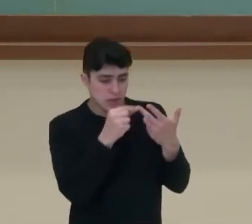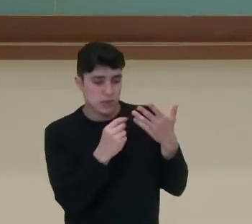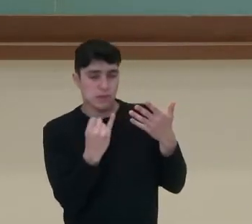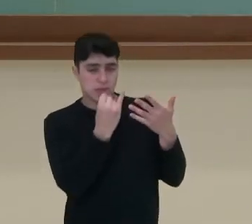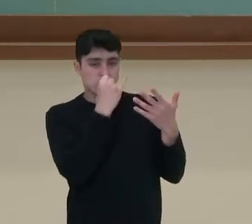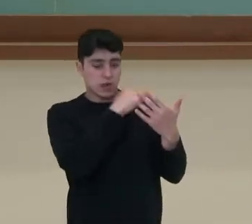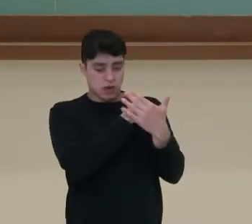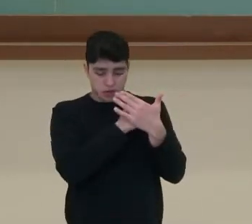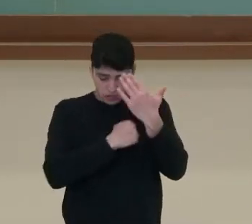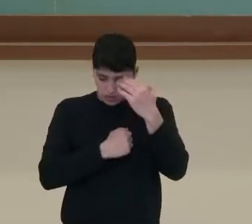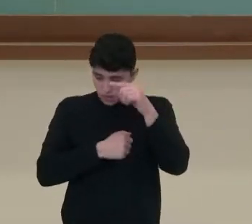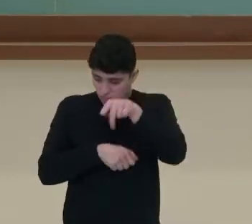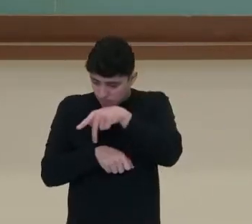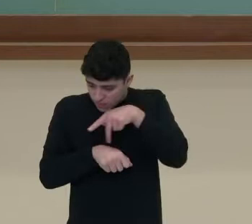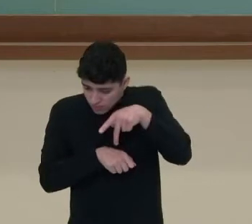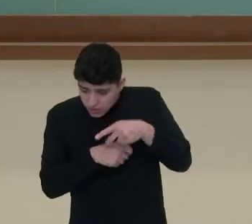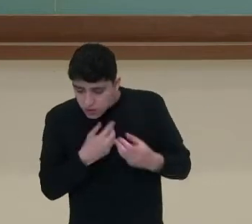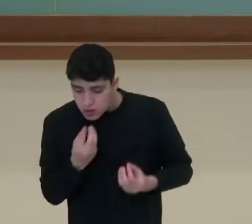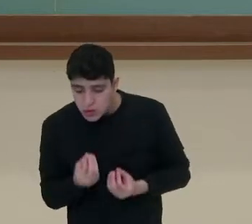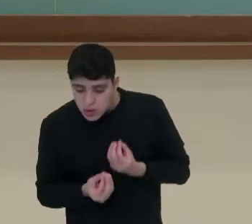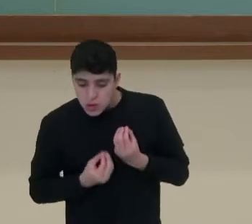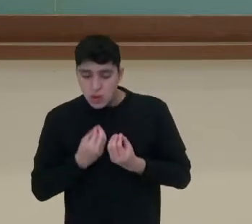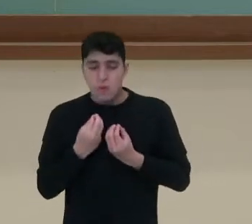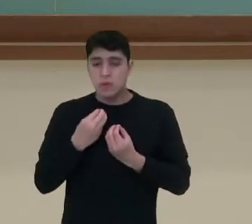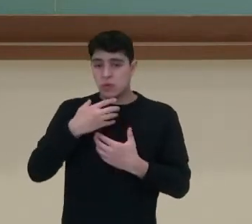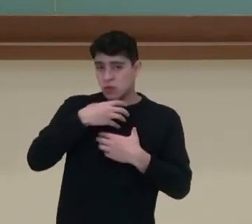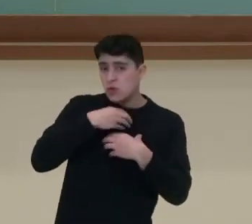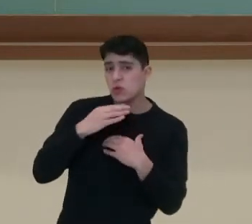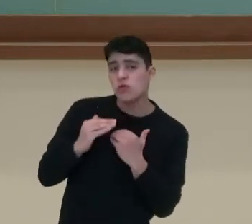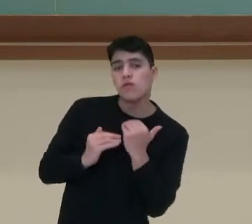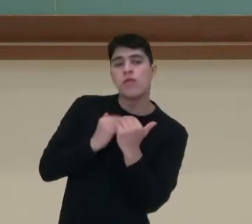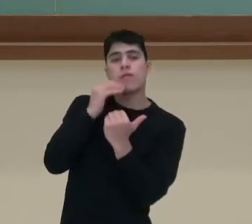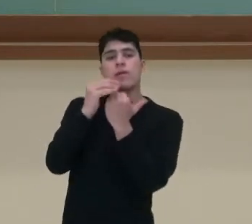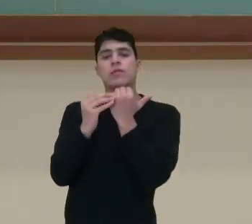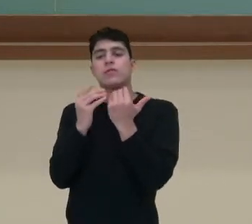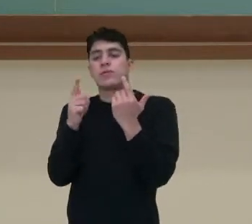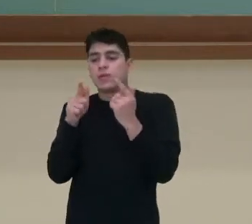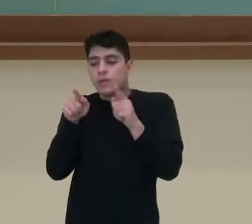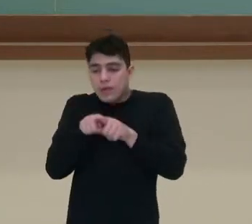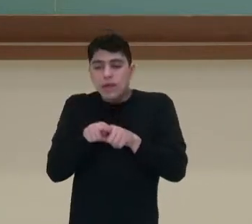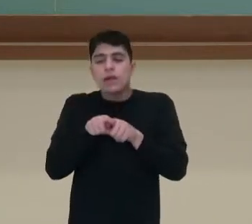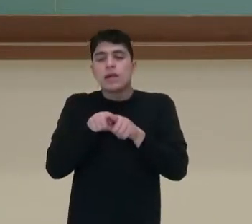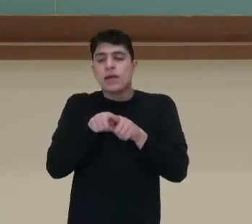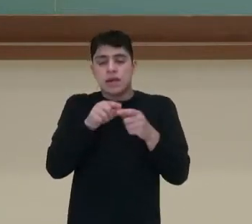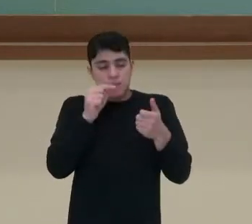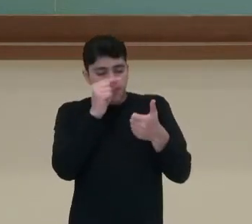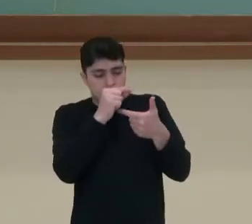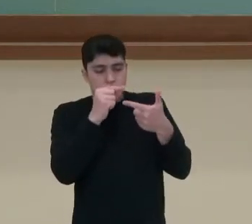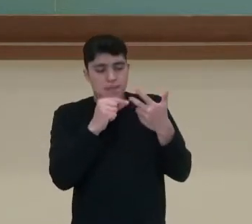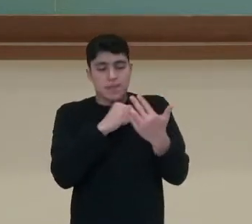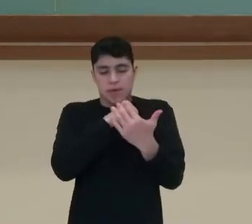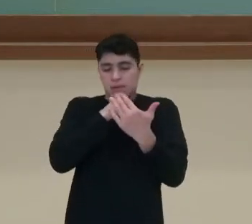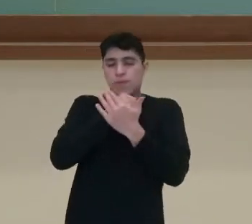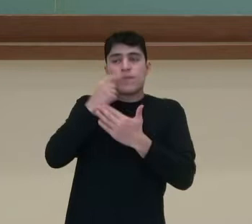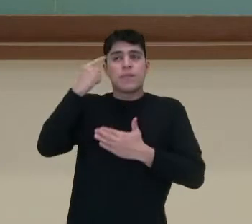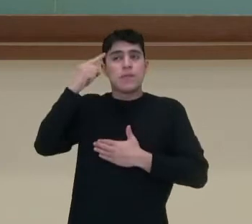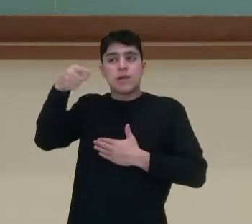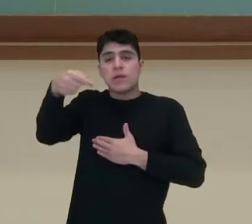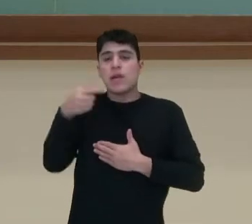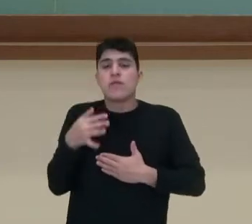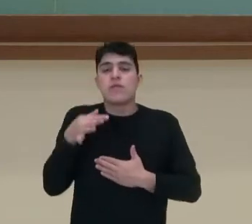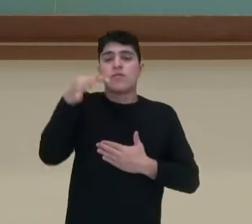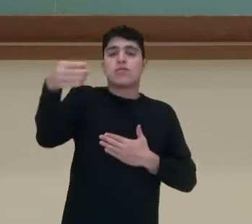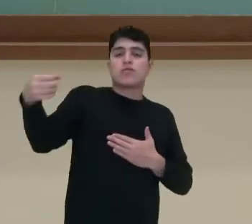está a situação de desenvolvimento de um país e poder traçar novas metas, né? Novos objetivos